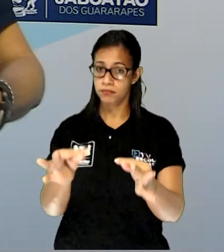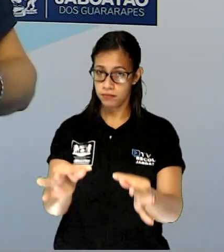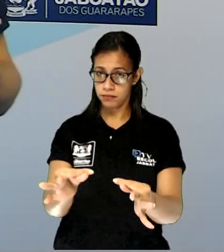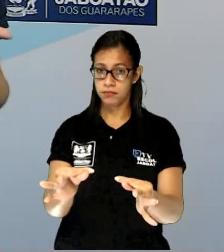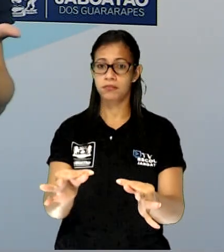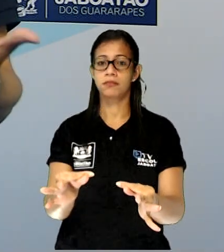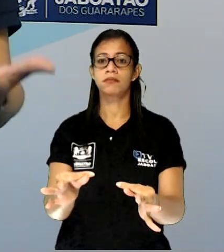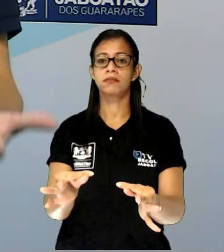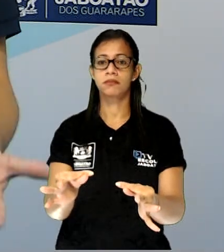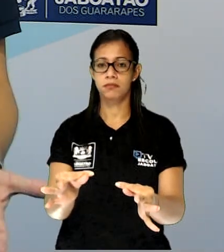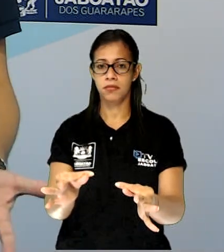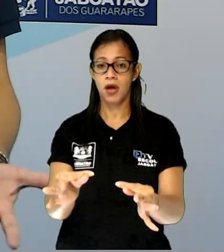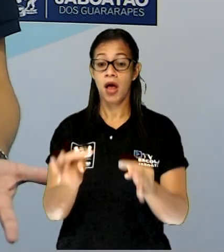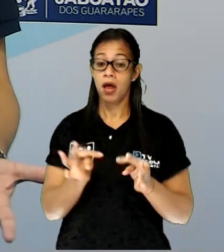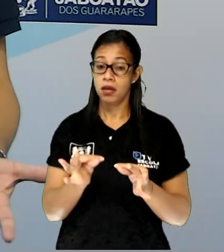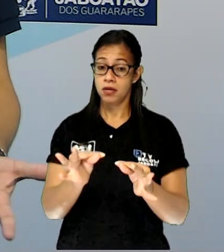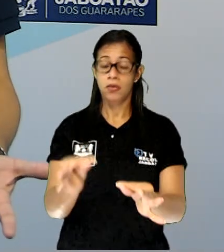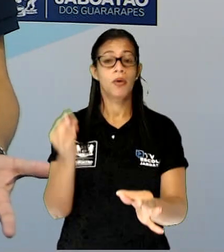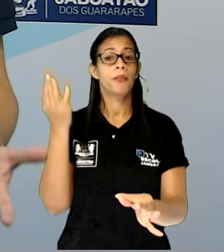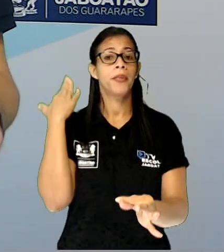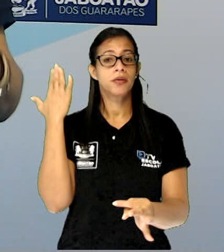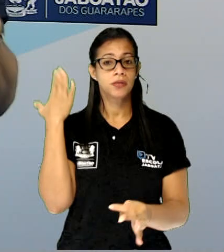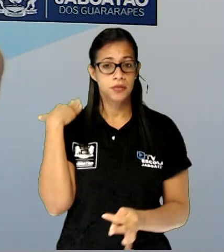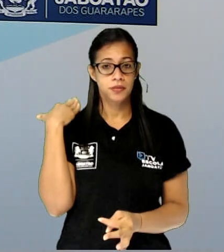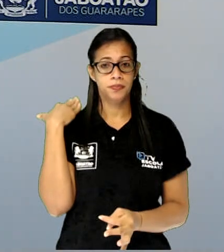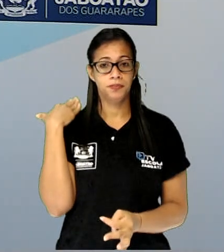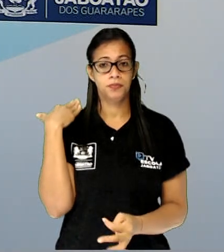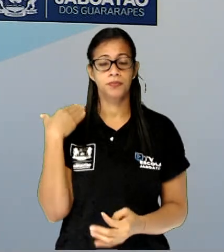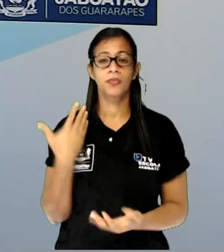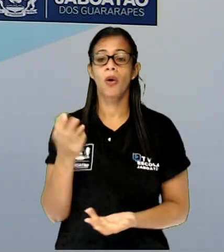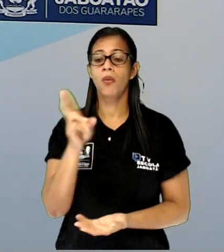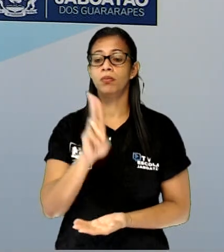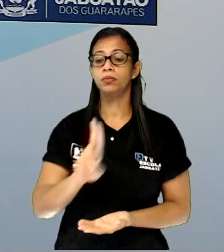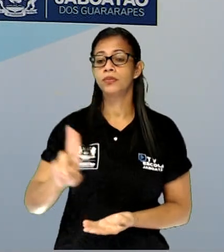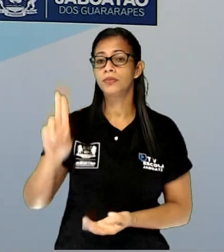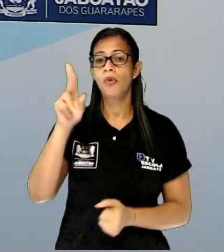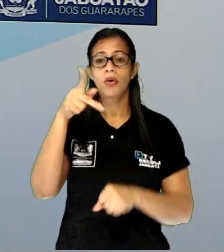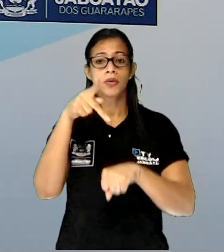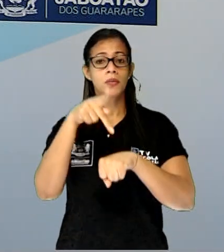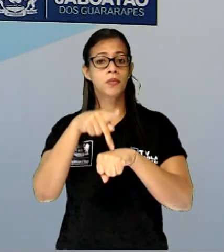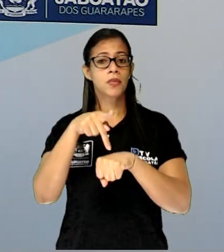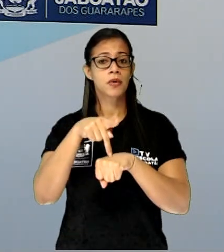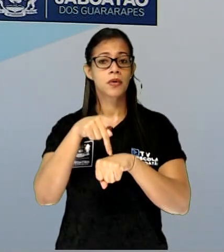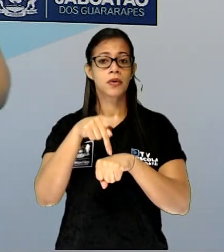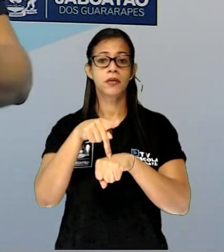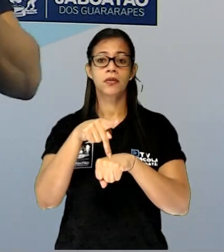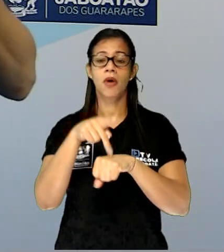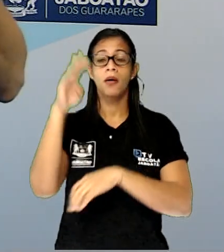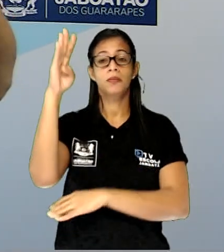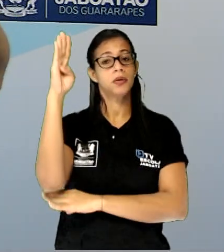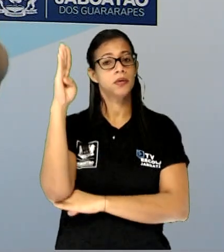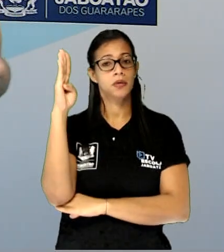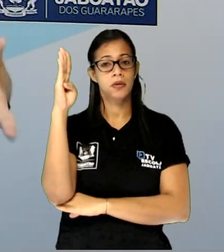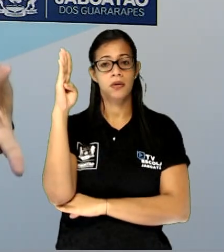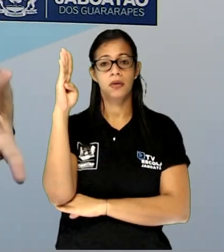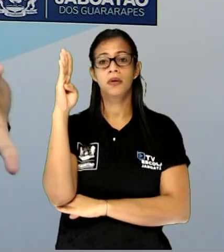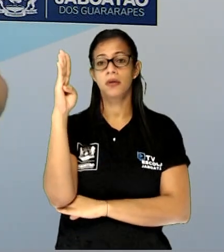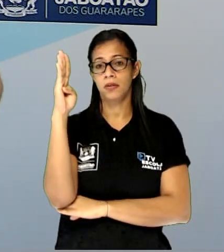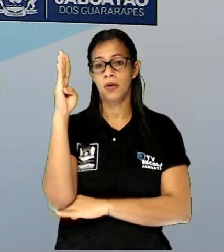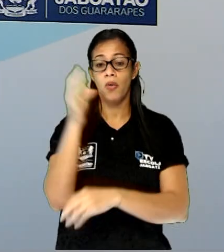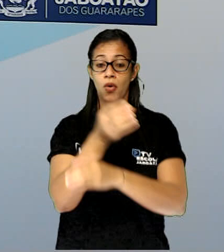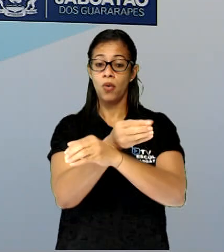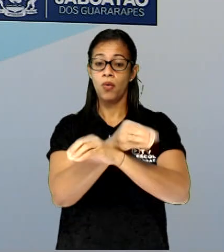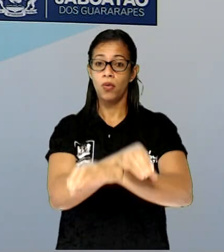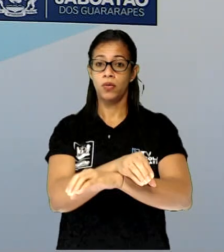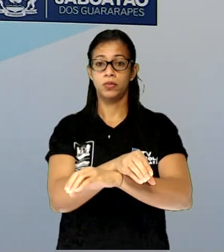tecnologia daquele momento, né? Quando eles usavam as pedras, a madeira, o osso,